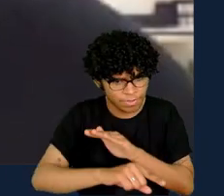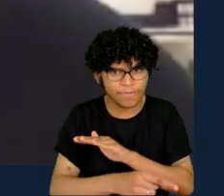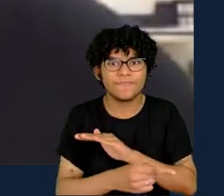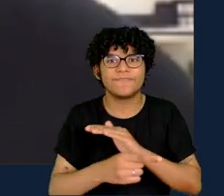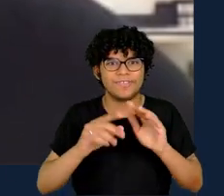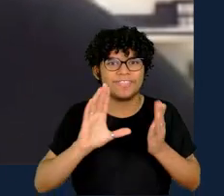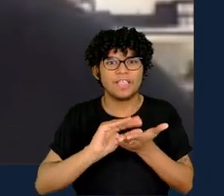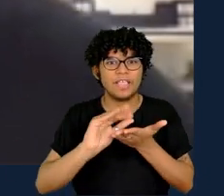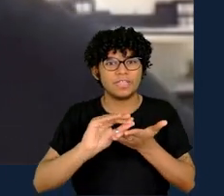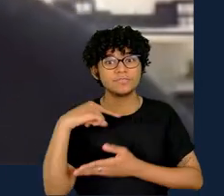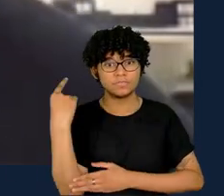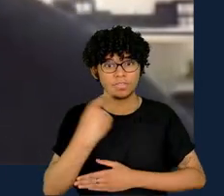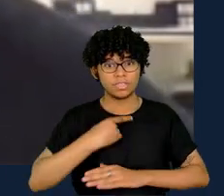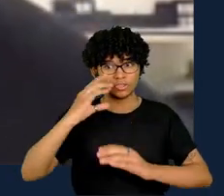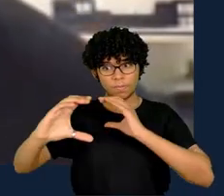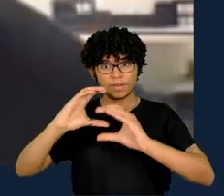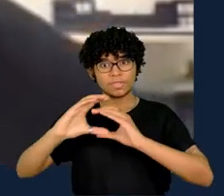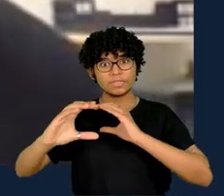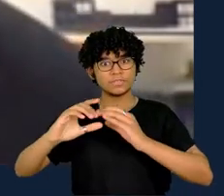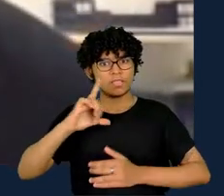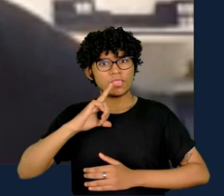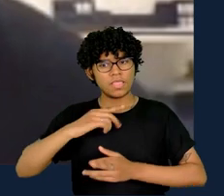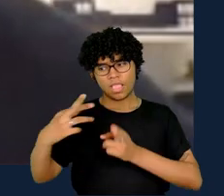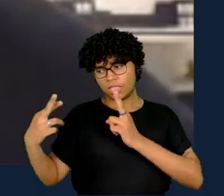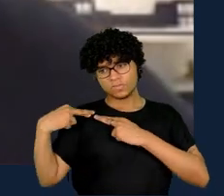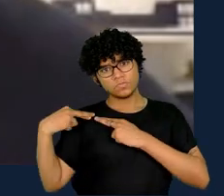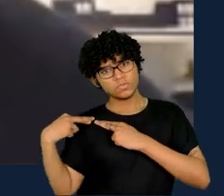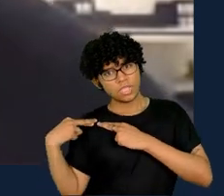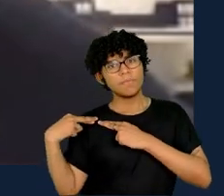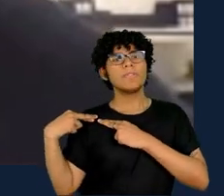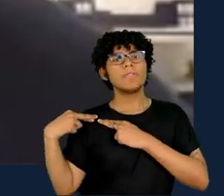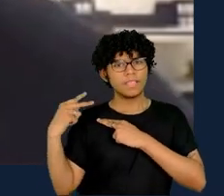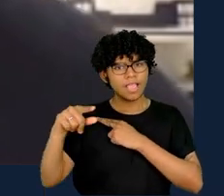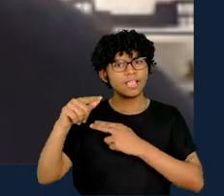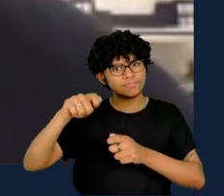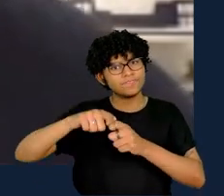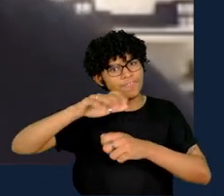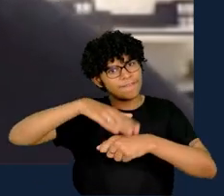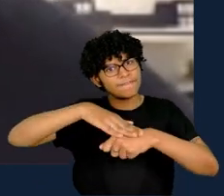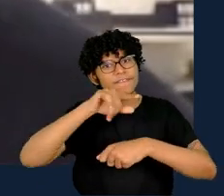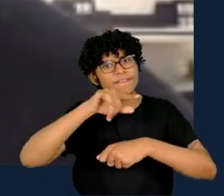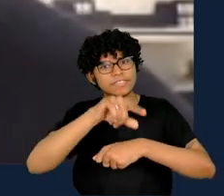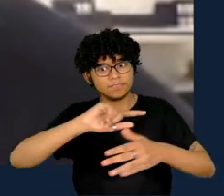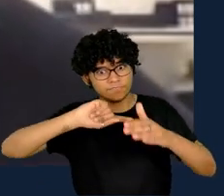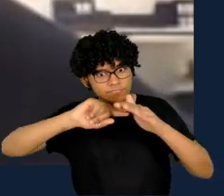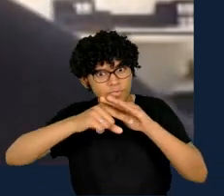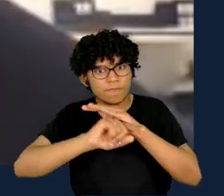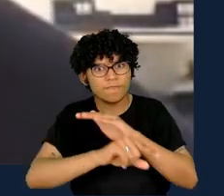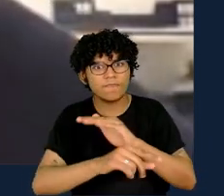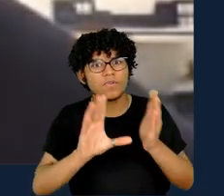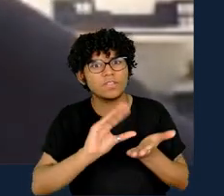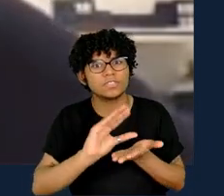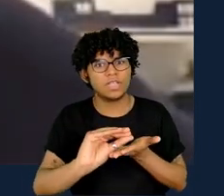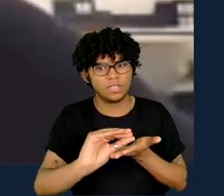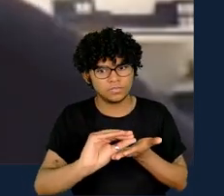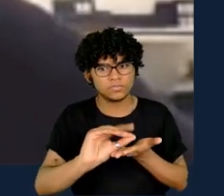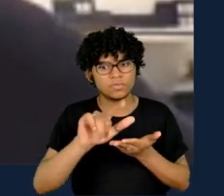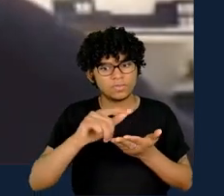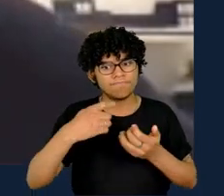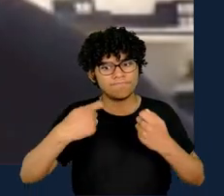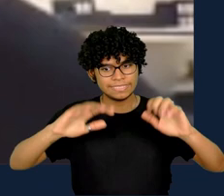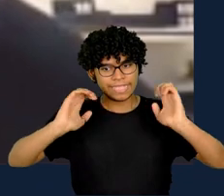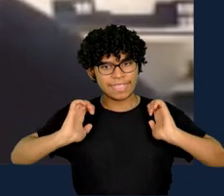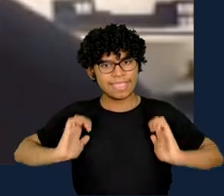a responsabilidade de fazer isso e precisamos fazer isso do jeito mais ético possível,